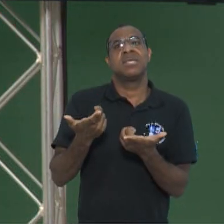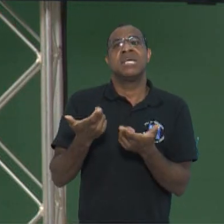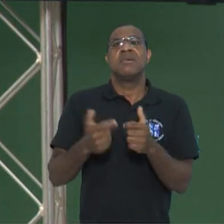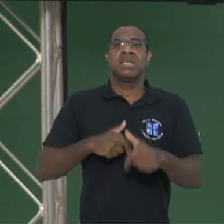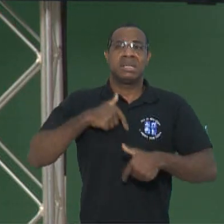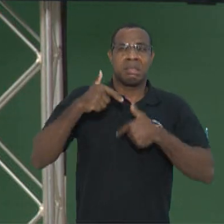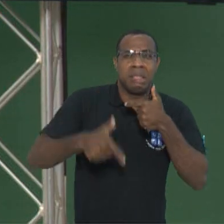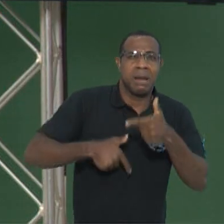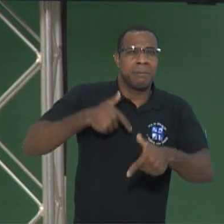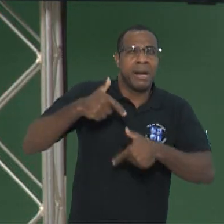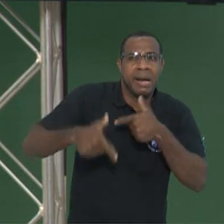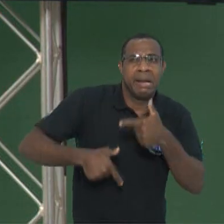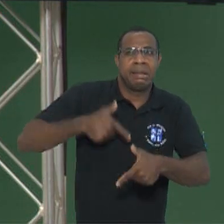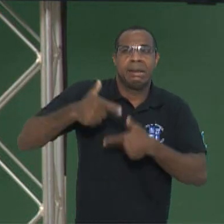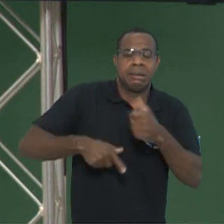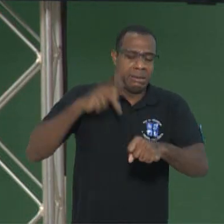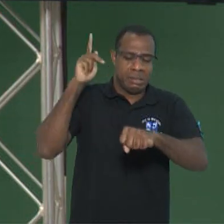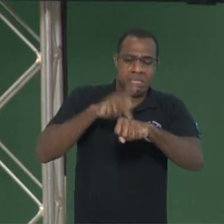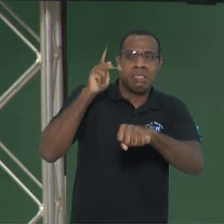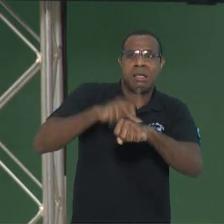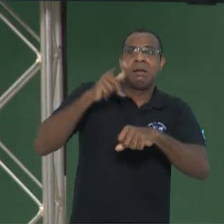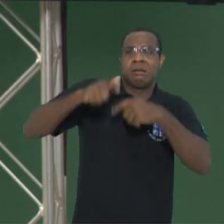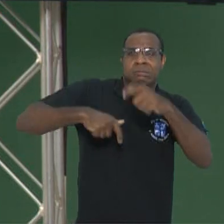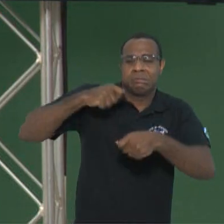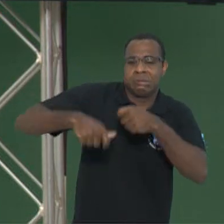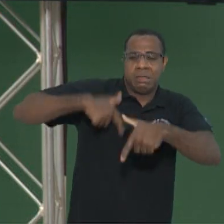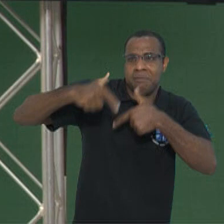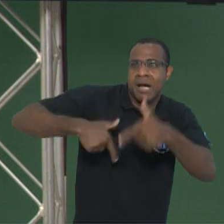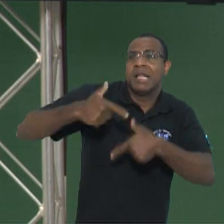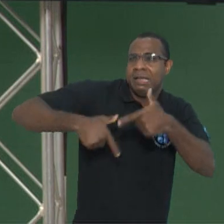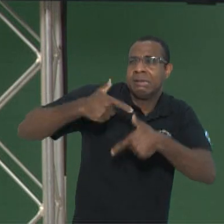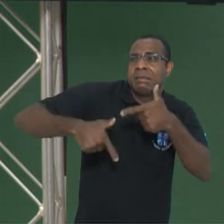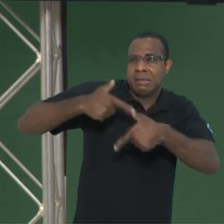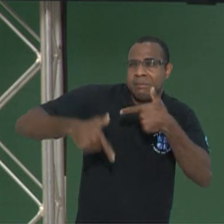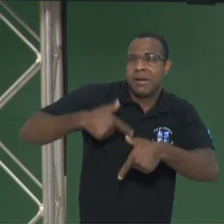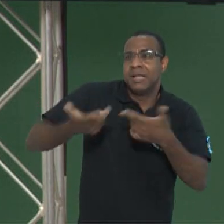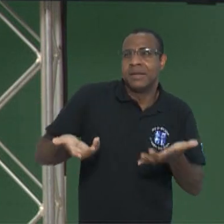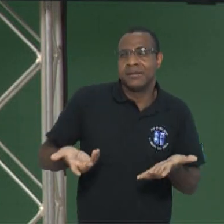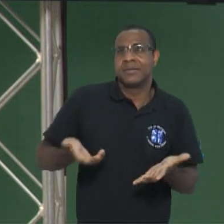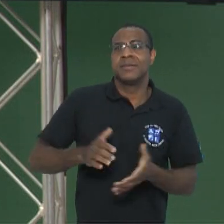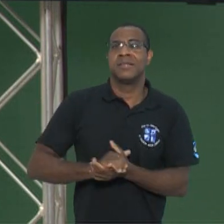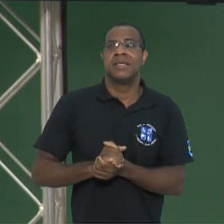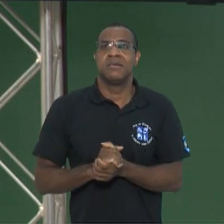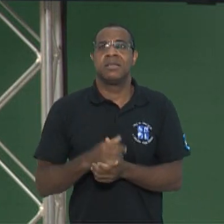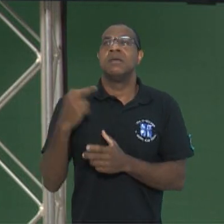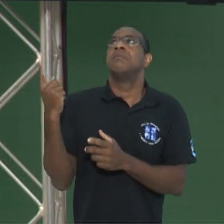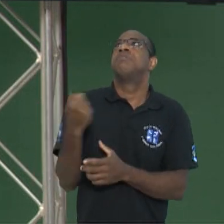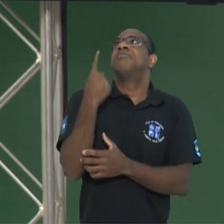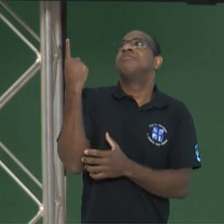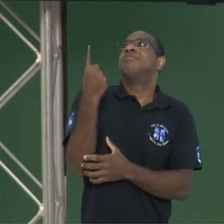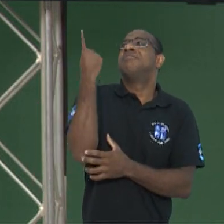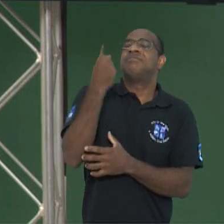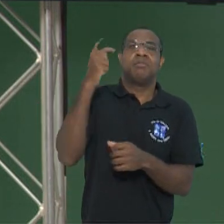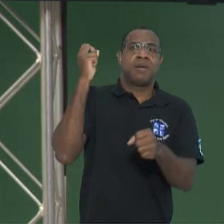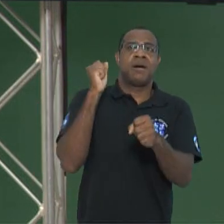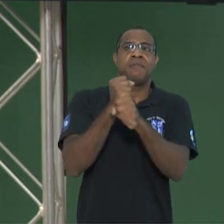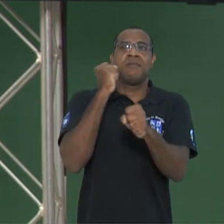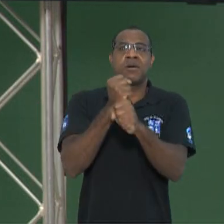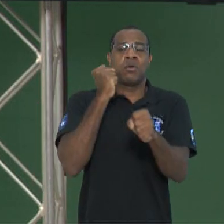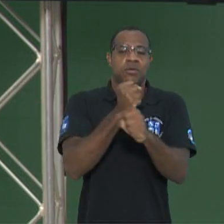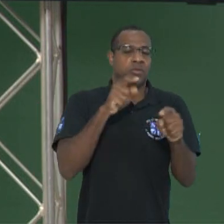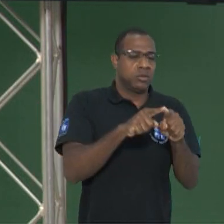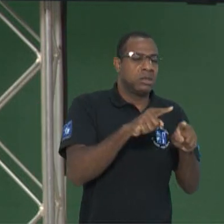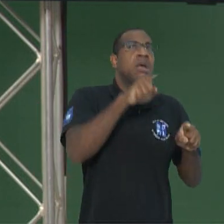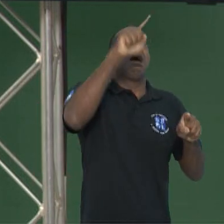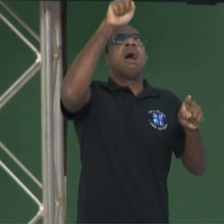sol ali, puxando pedra de 1 a 2 toneladas, 130, 140 metros de altura na pirâmide de Khufu, na pirâmide lá do